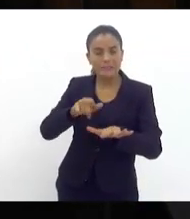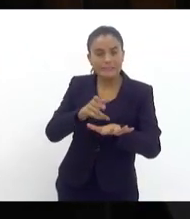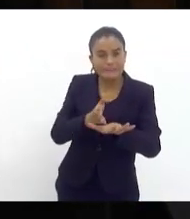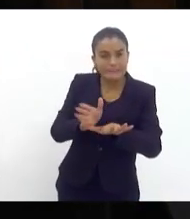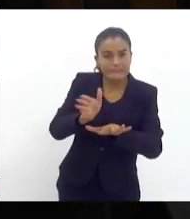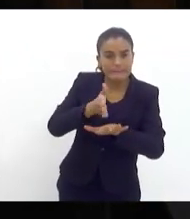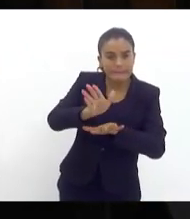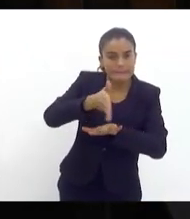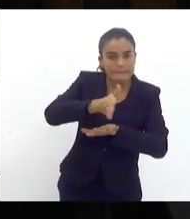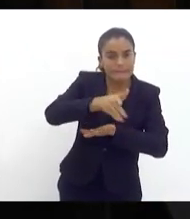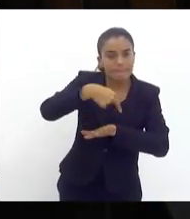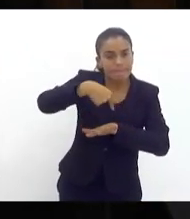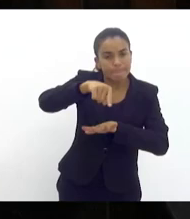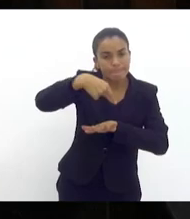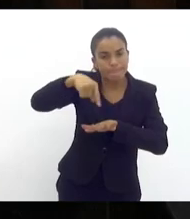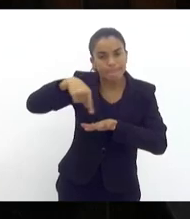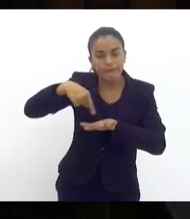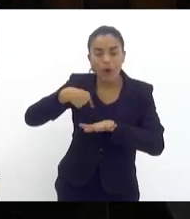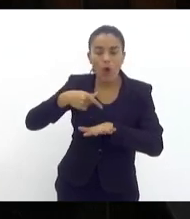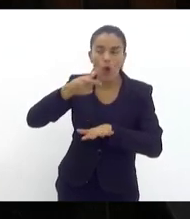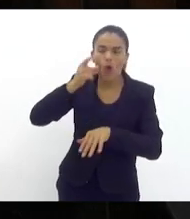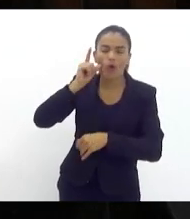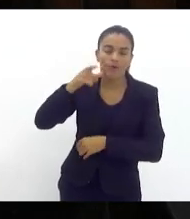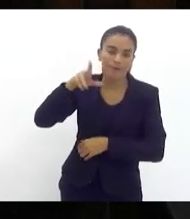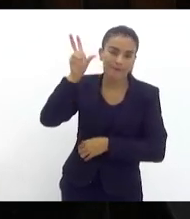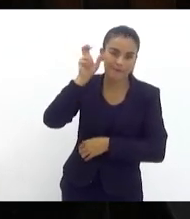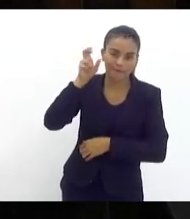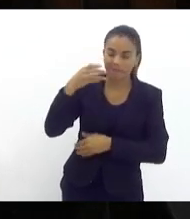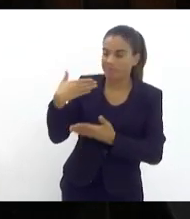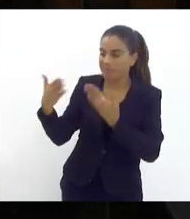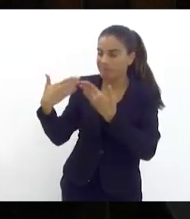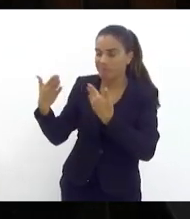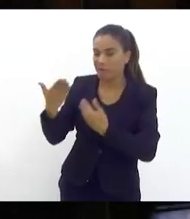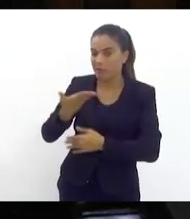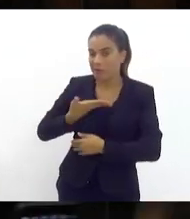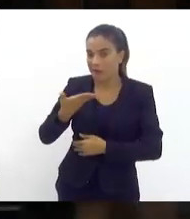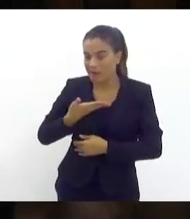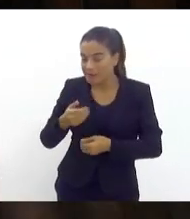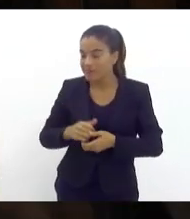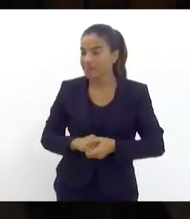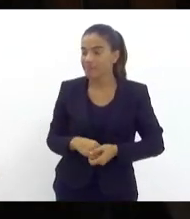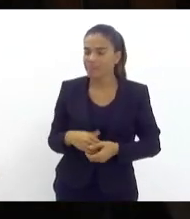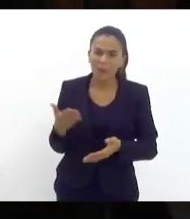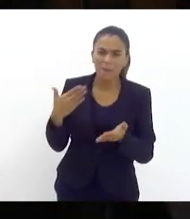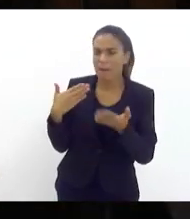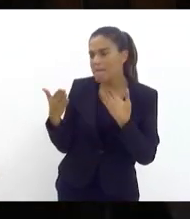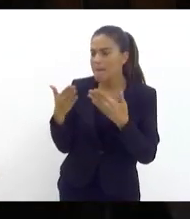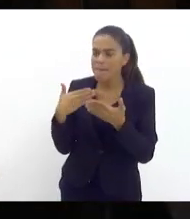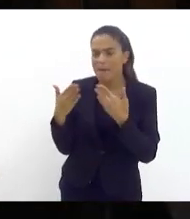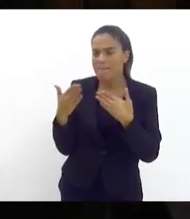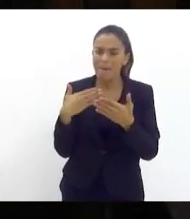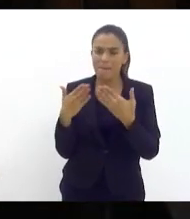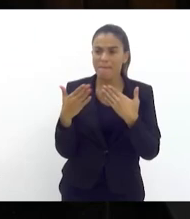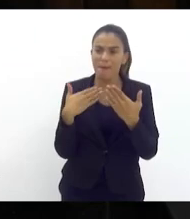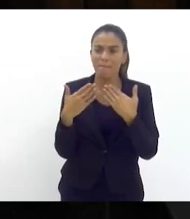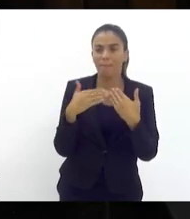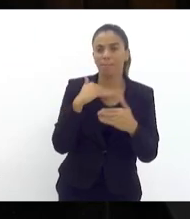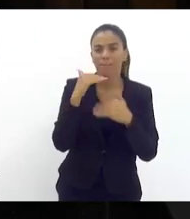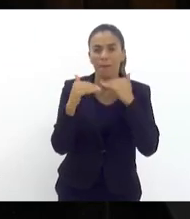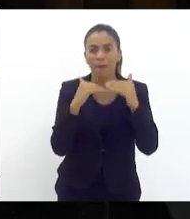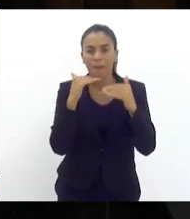eu até tava ouvindo um colega falar comigo batendo um papo comigo